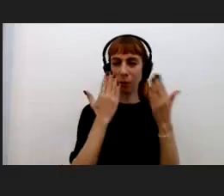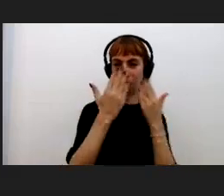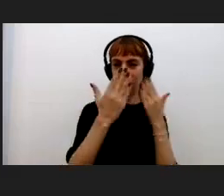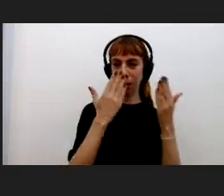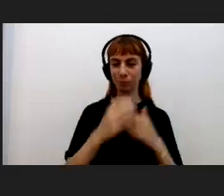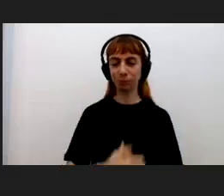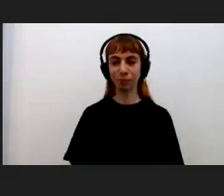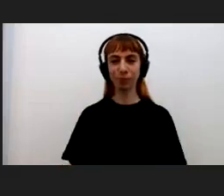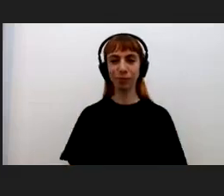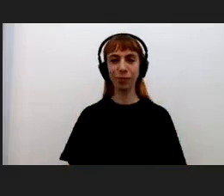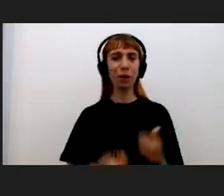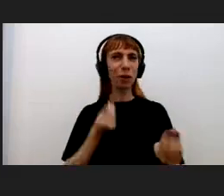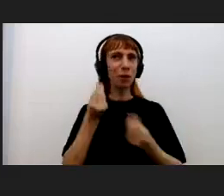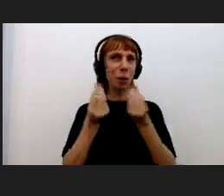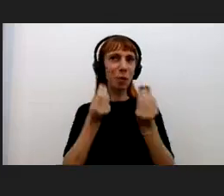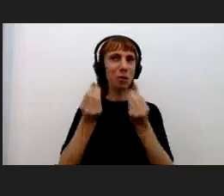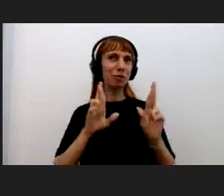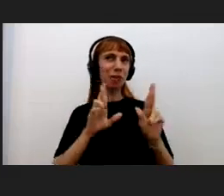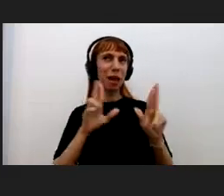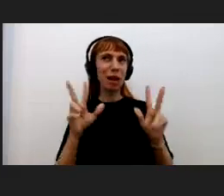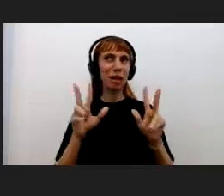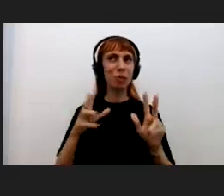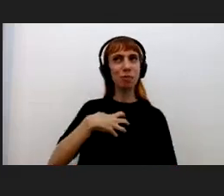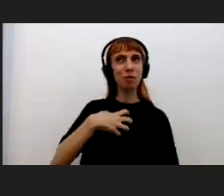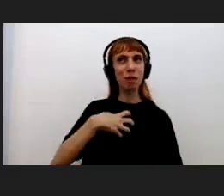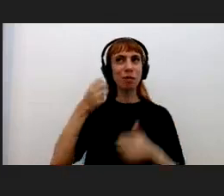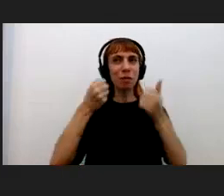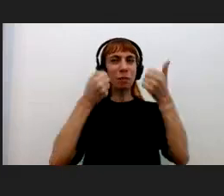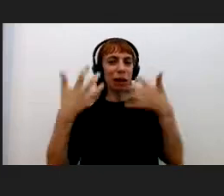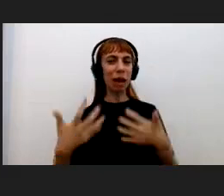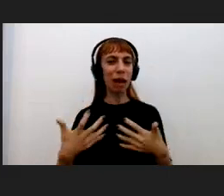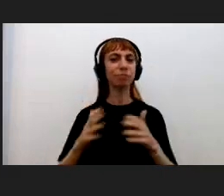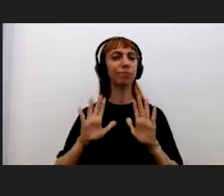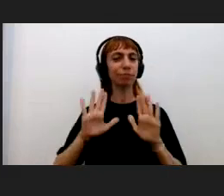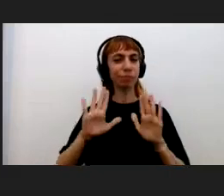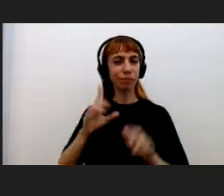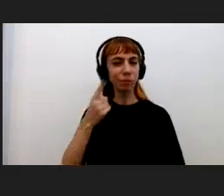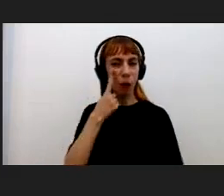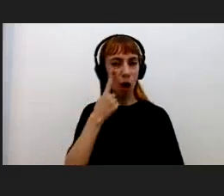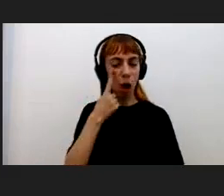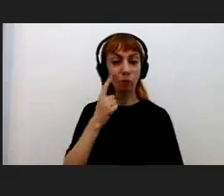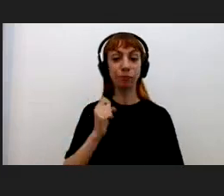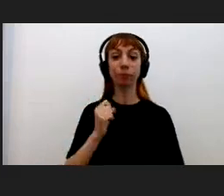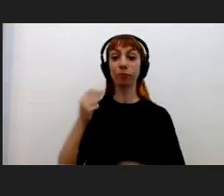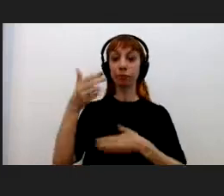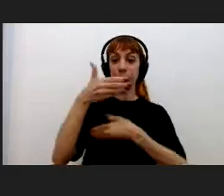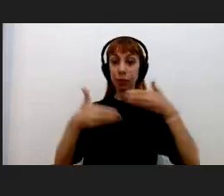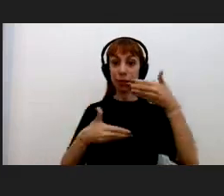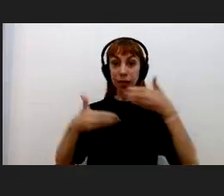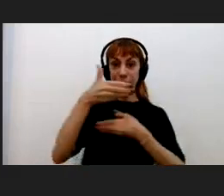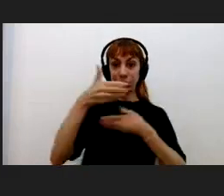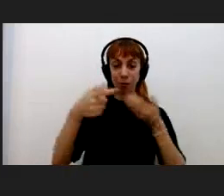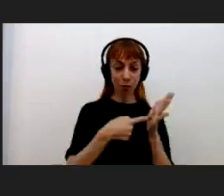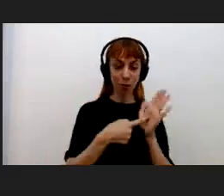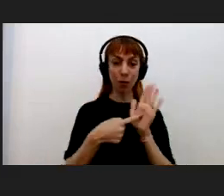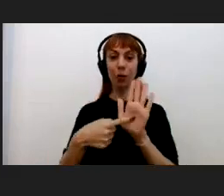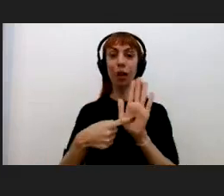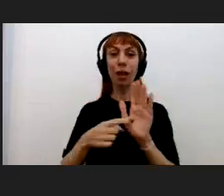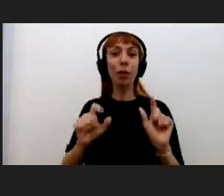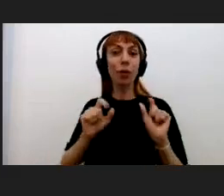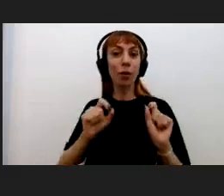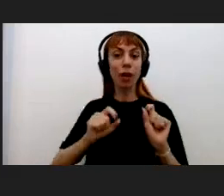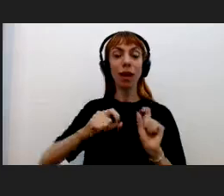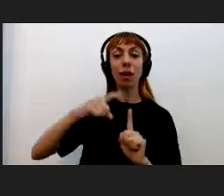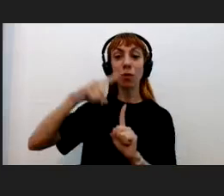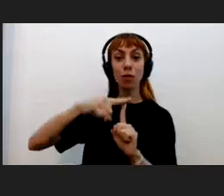Em que sentido, né? Eu inseri aqui no slide que a estética que eu escolhi para essa apresentação, para